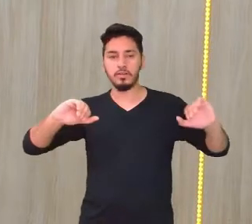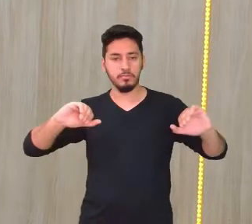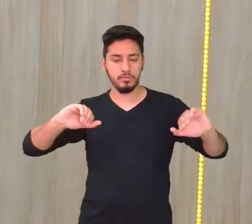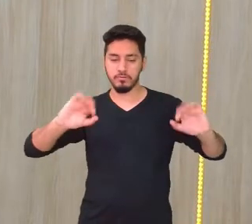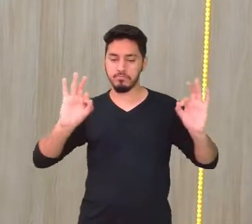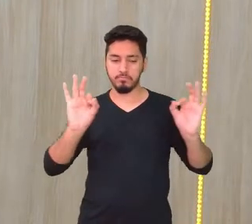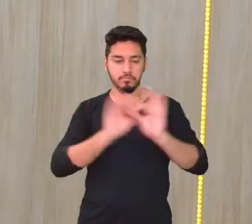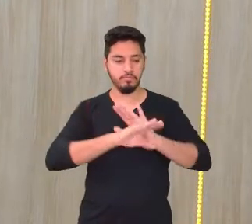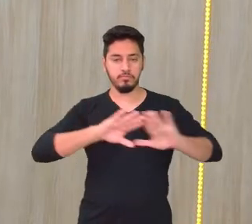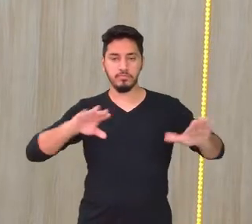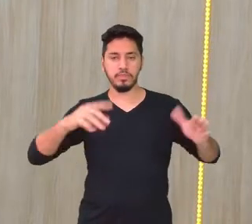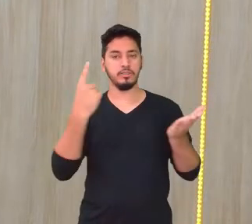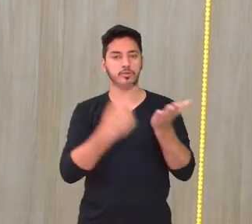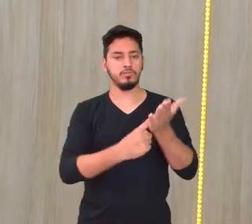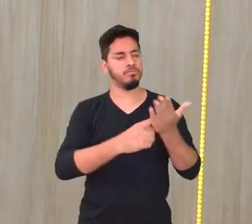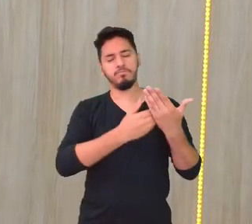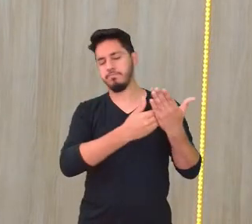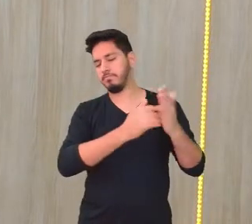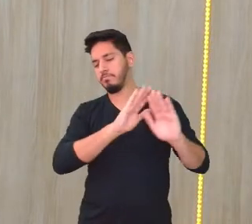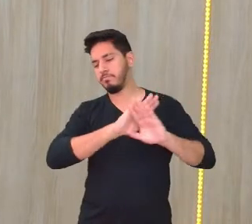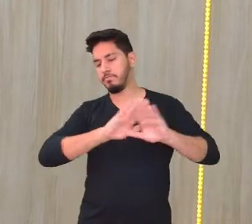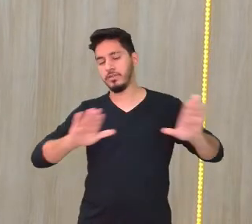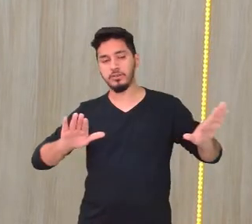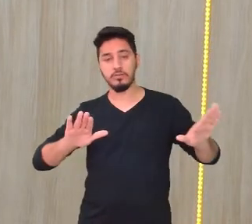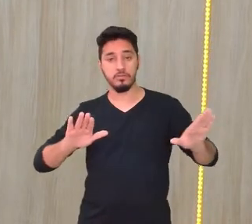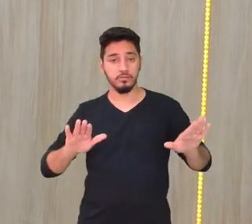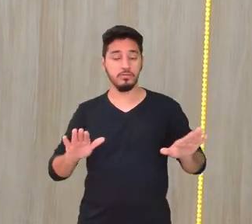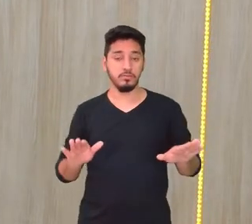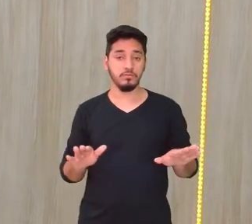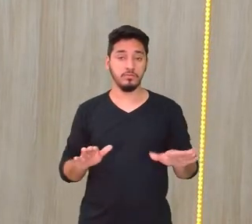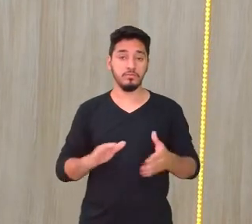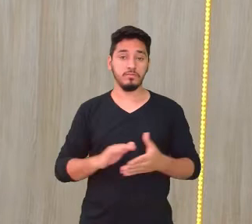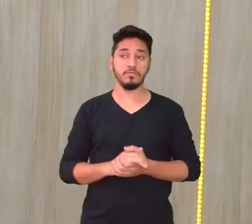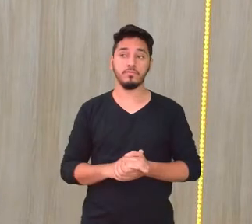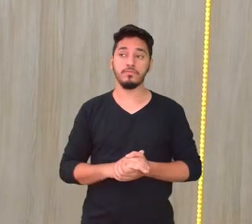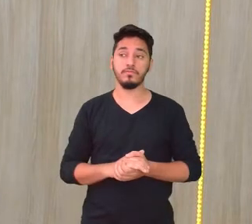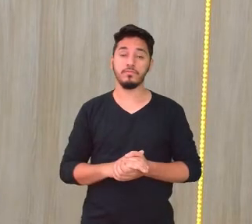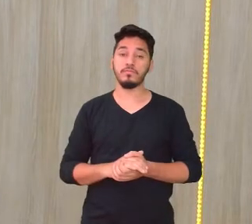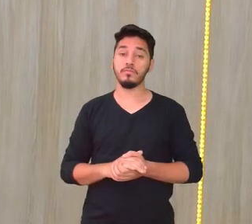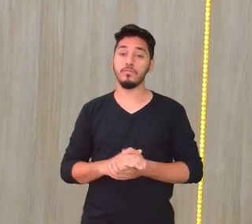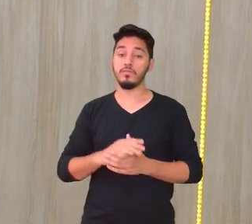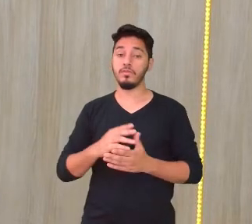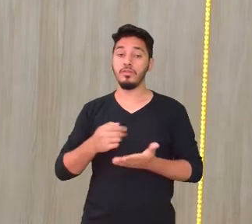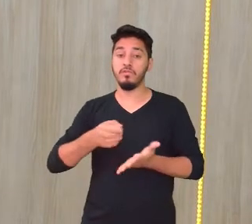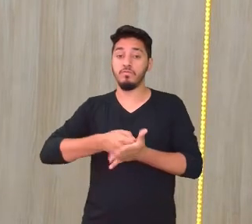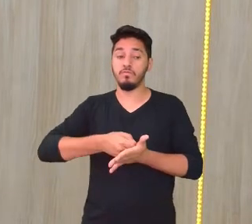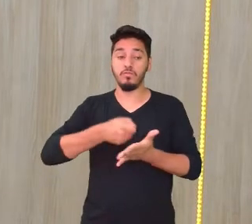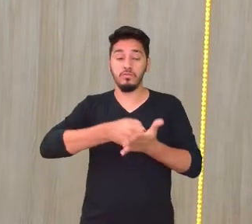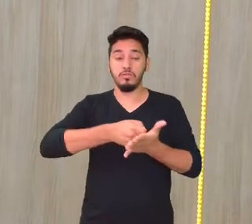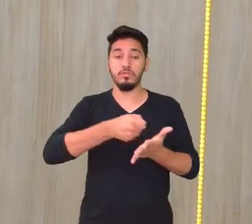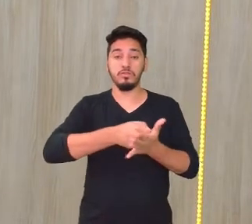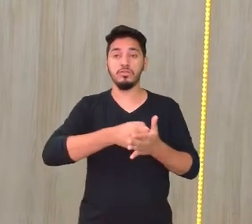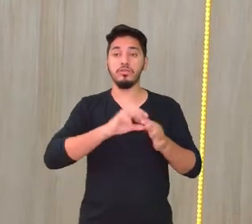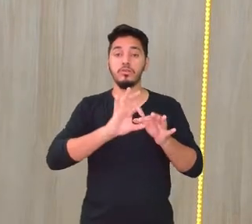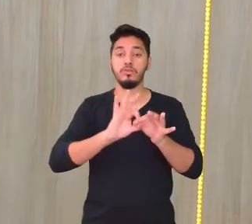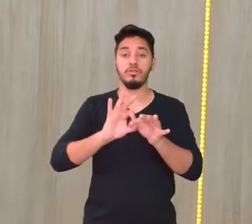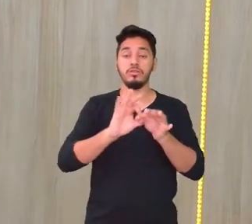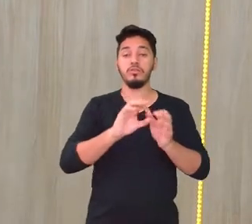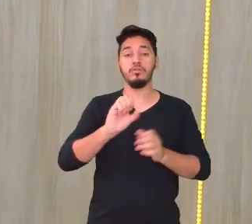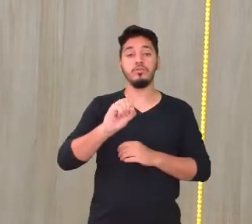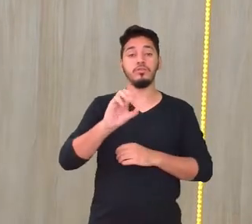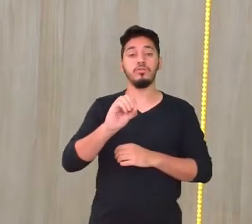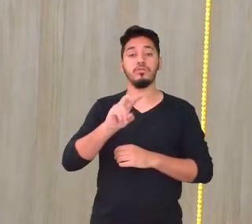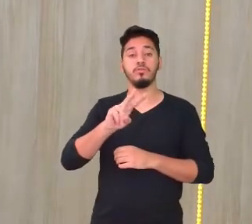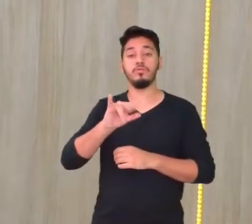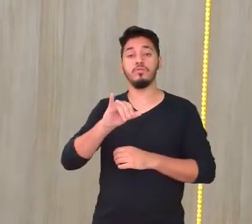esse pacto, né? Ele vai romper esse pacto, forçando inclusive a União Soviética a entrar